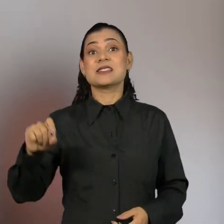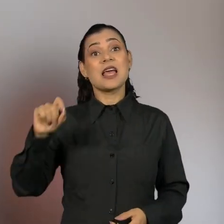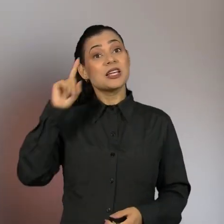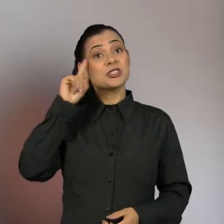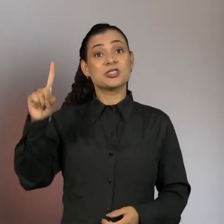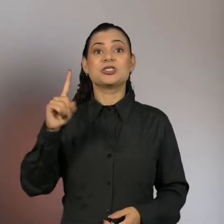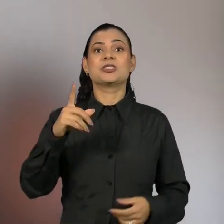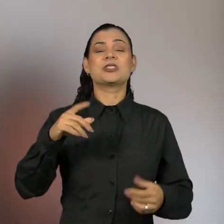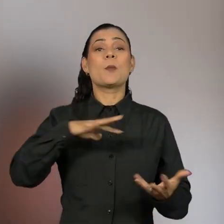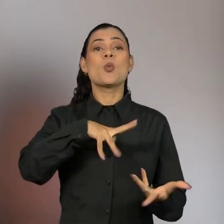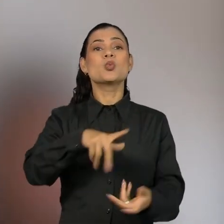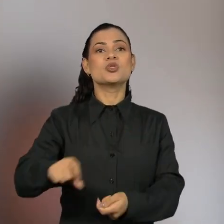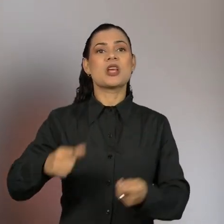sem banho, né?